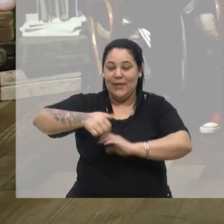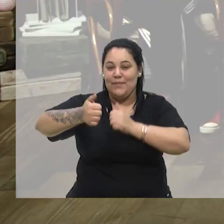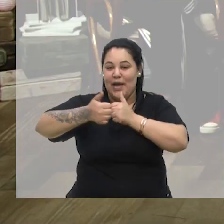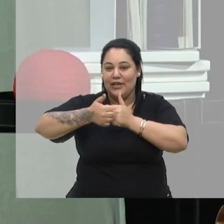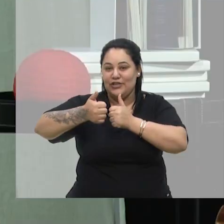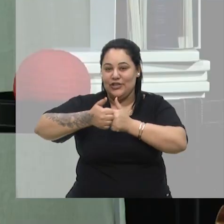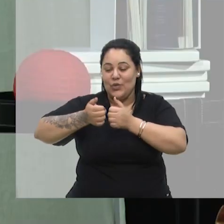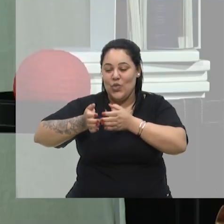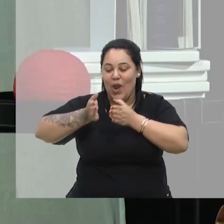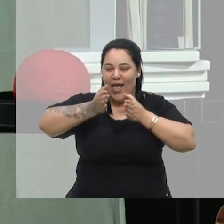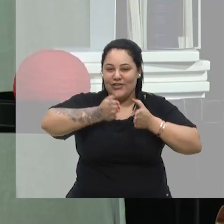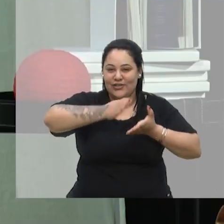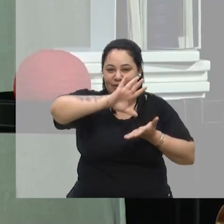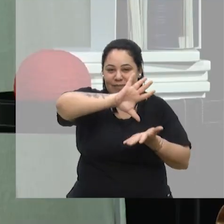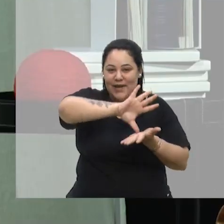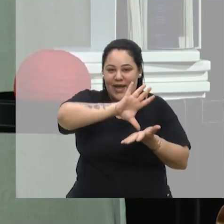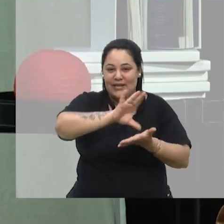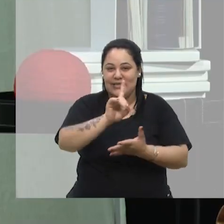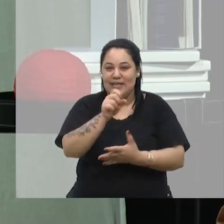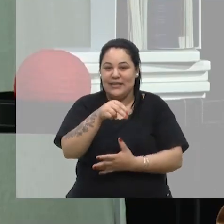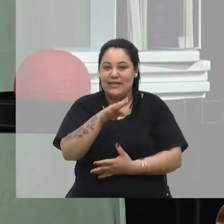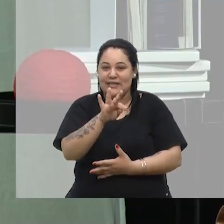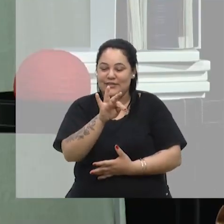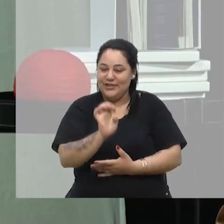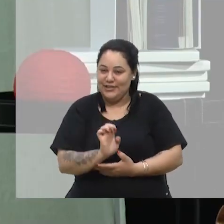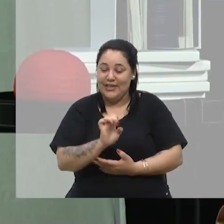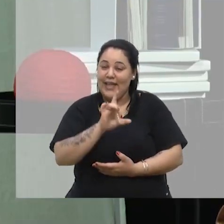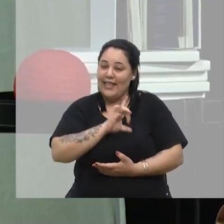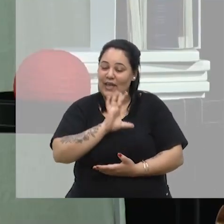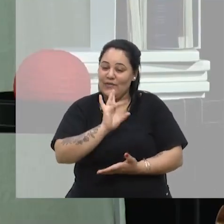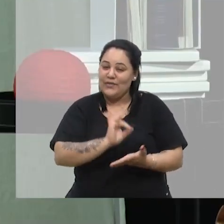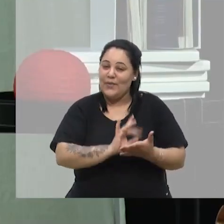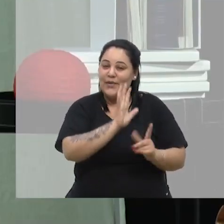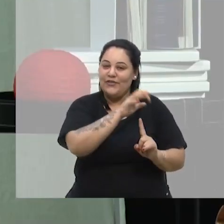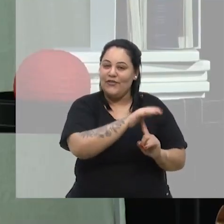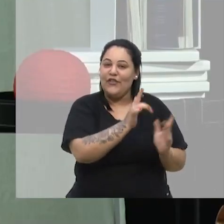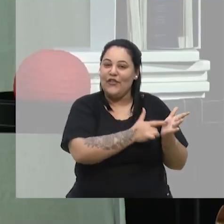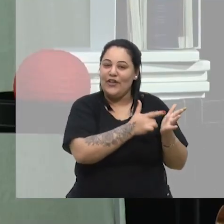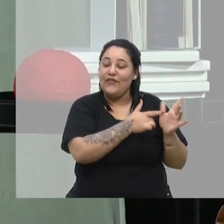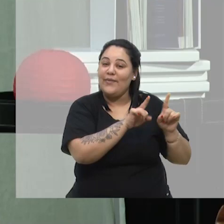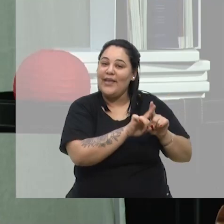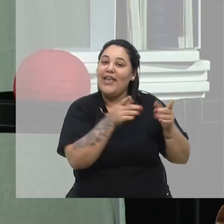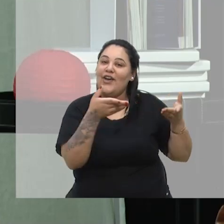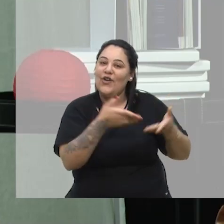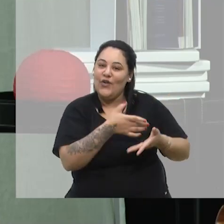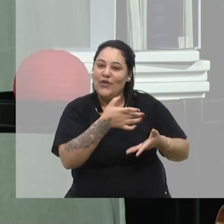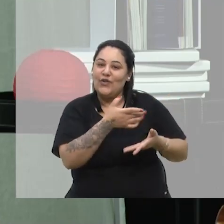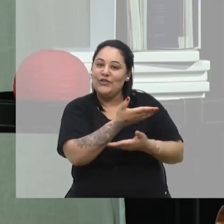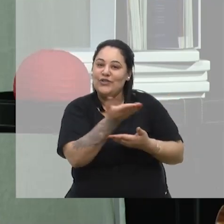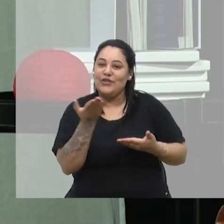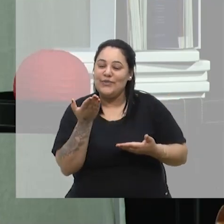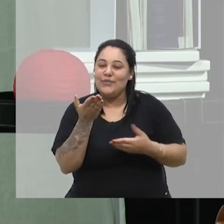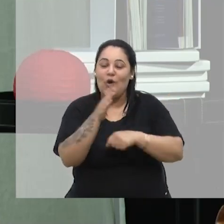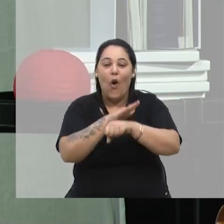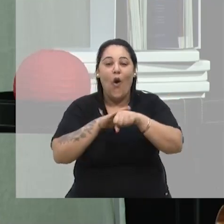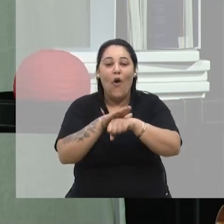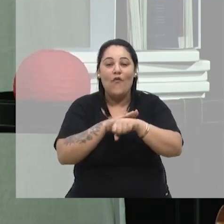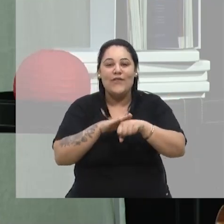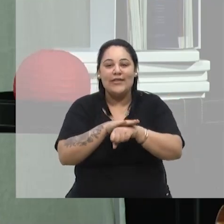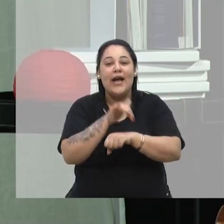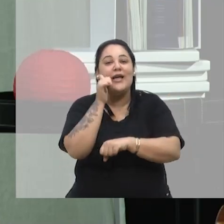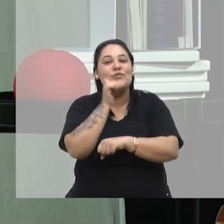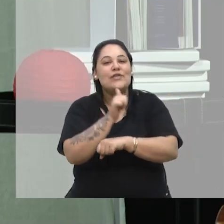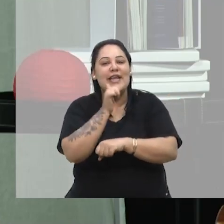Lima, do ladinho da Praça Dante Alighieri, onde acontece a Feira do Livro. E hoje vamos falar com as mulheres